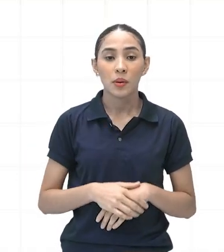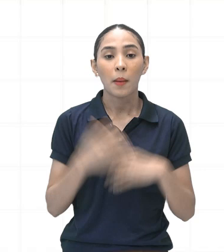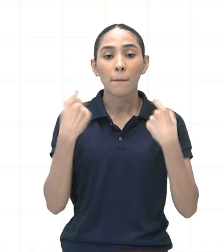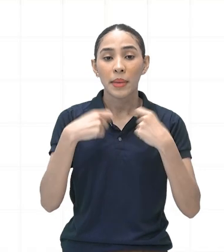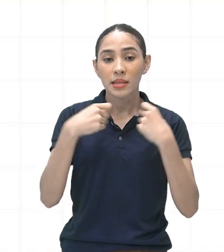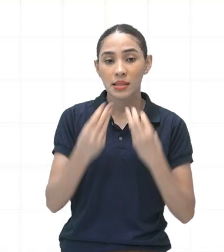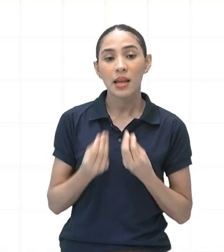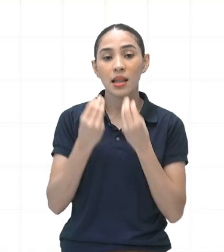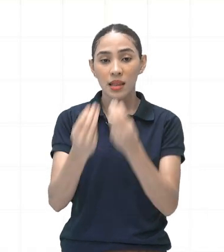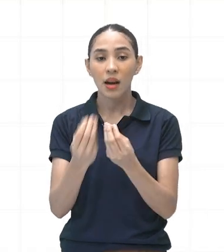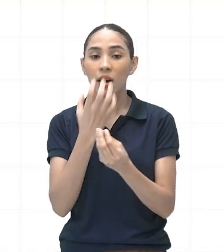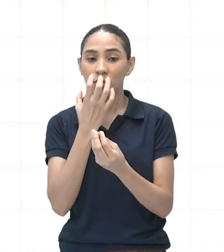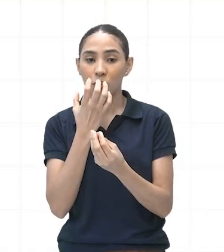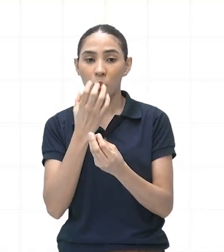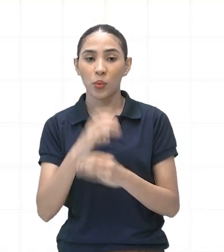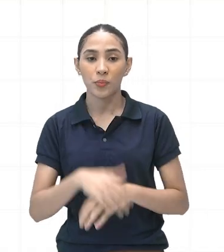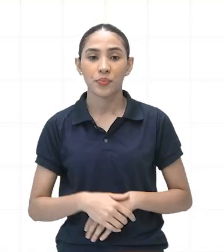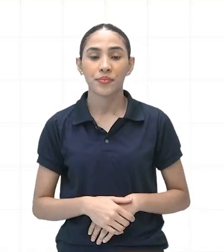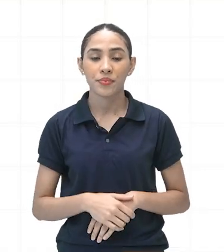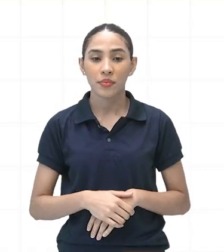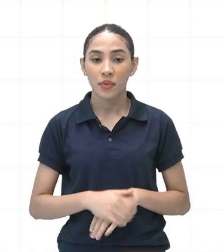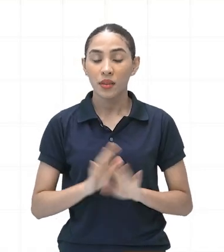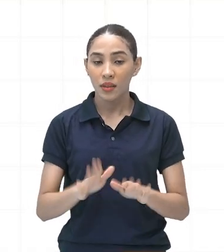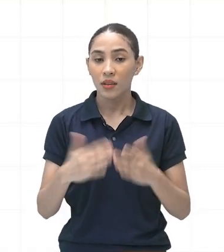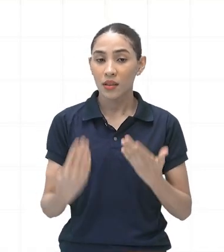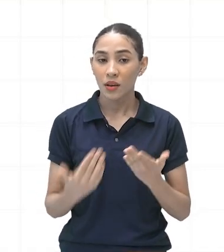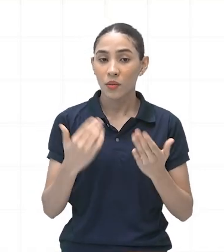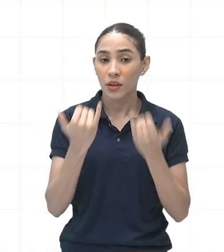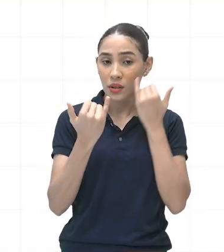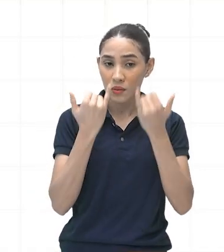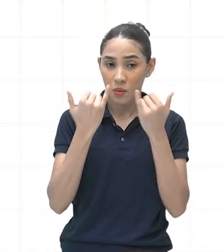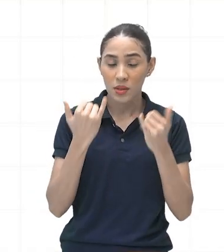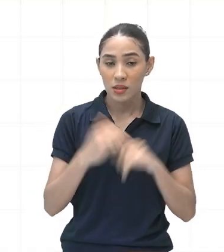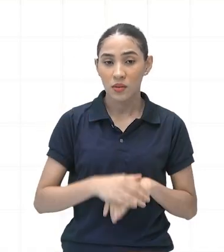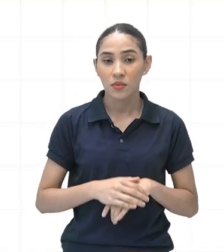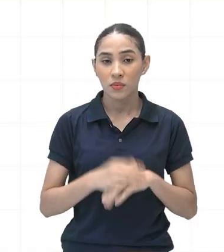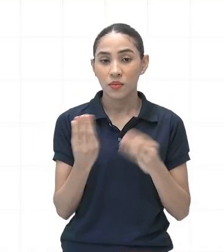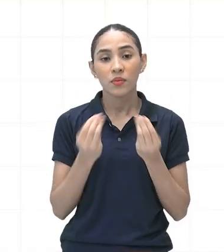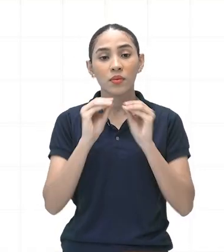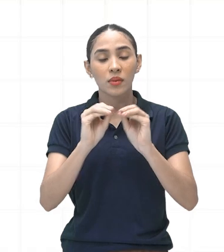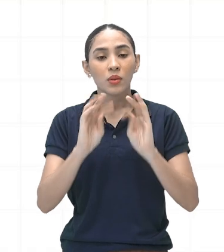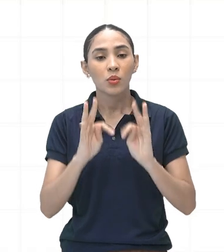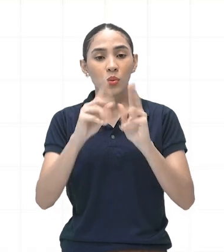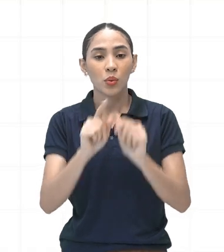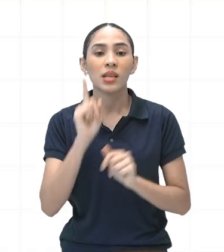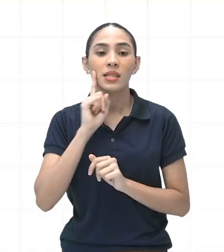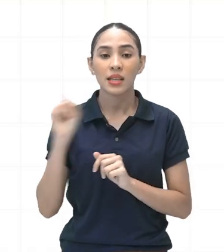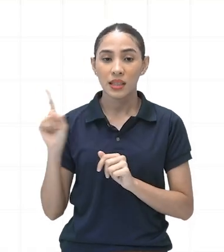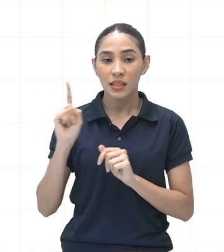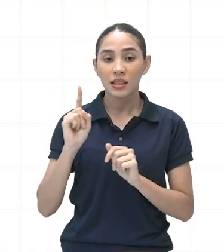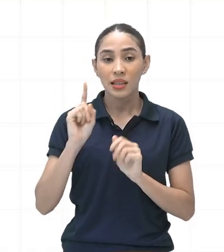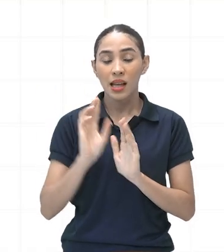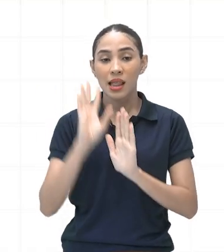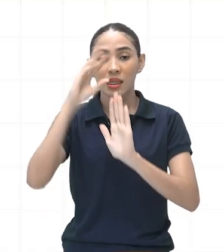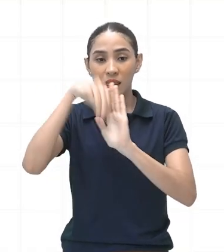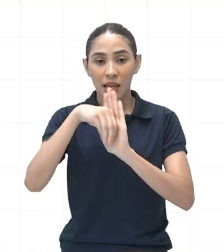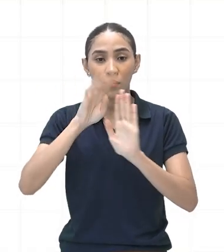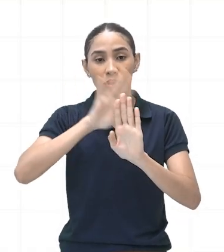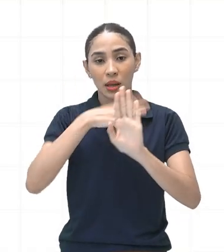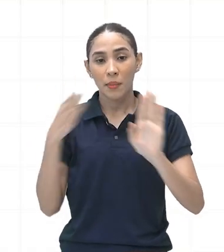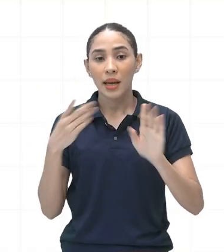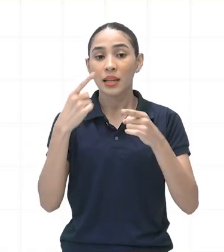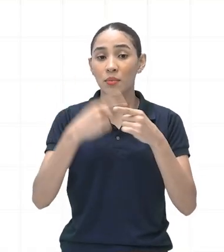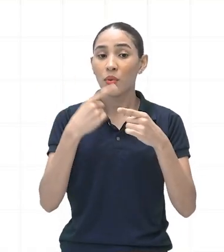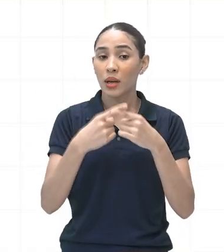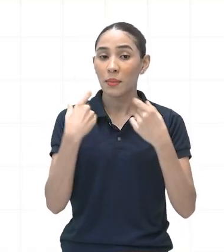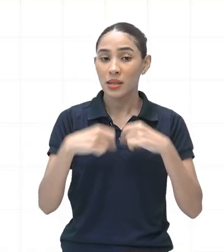ser necessário para dar para o cachorrinho. Então, essas informações a gente coloca todas aqui, né? Porque a gente tem